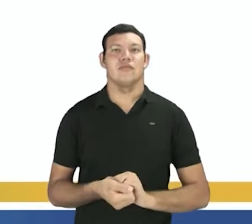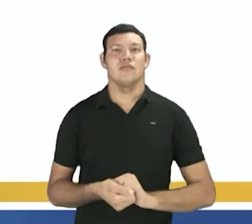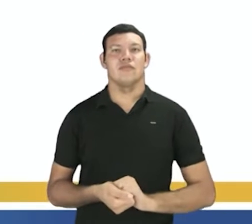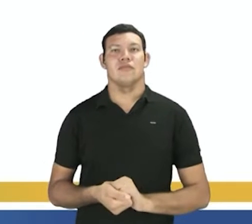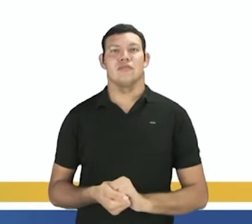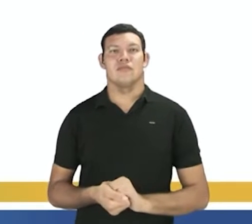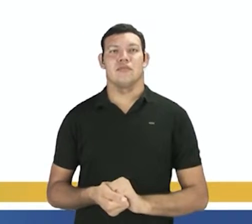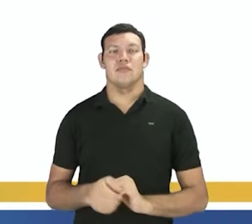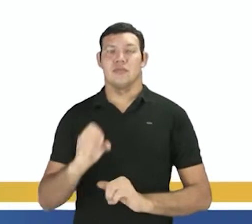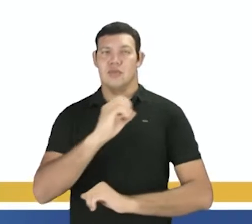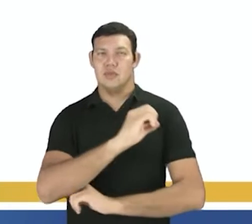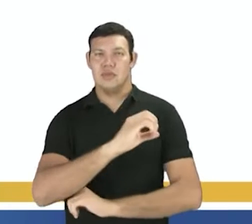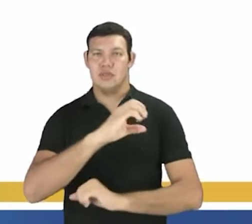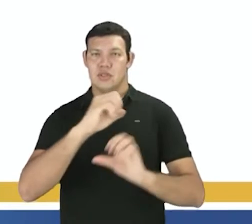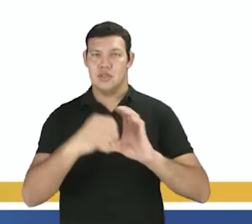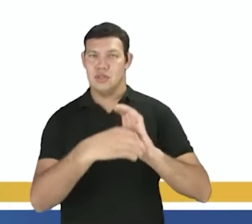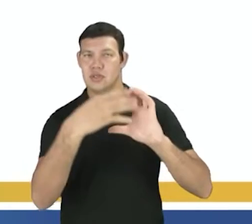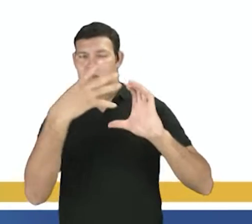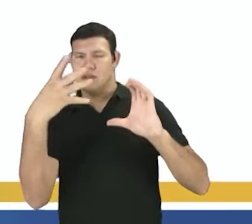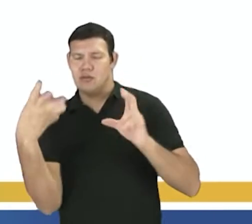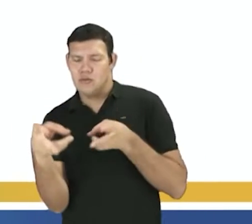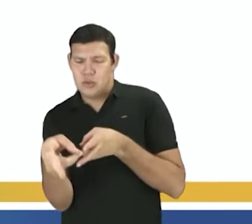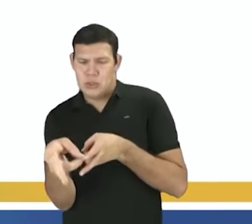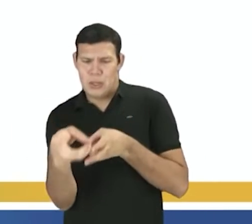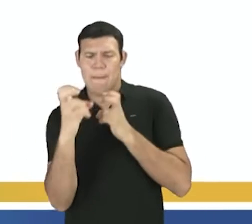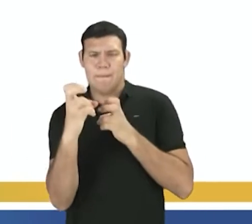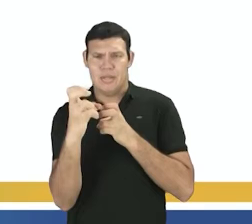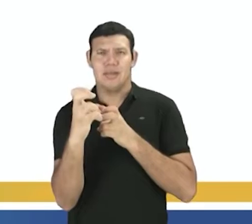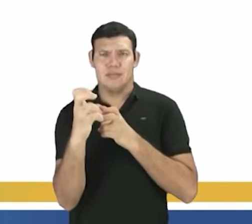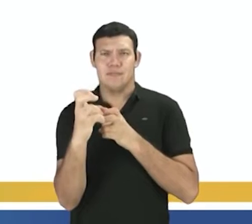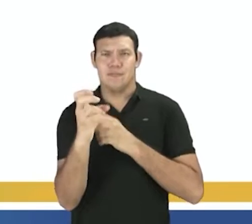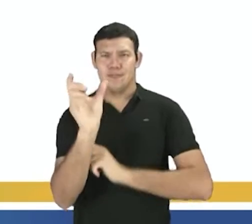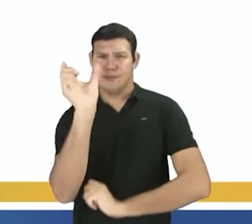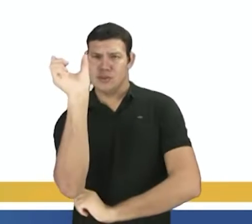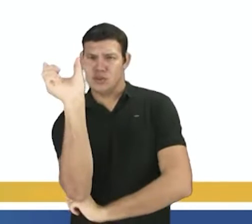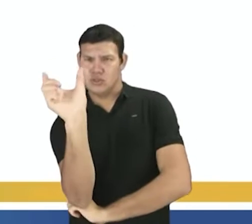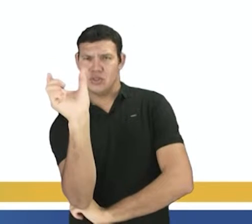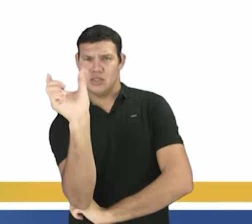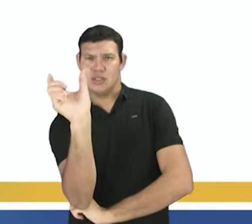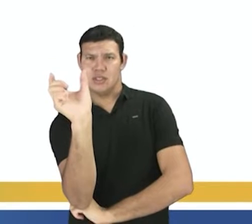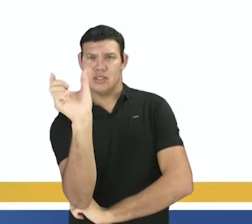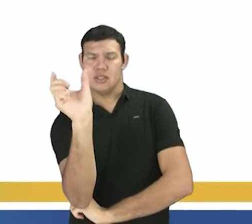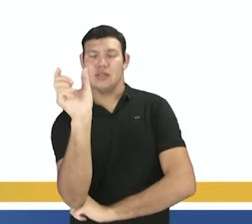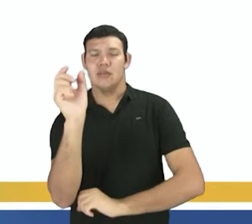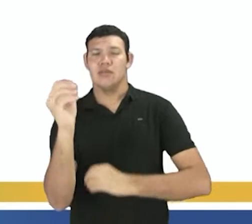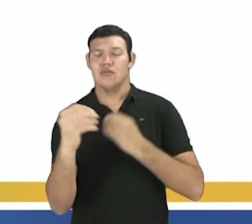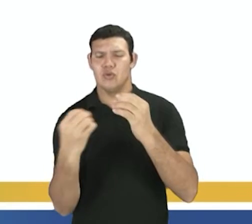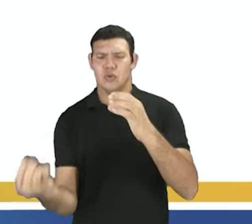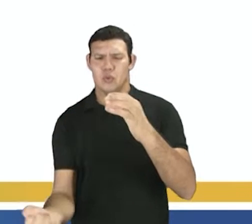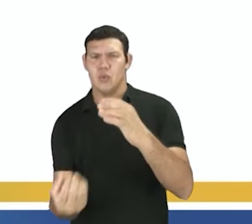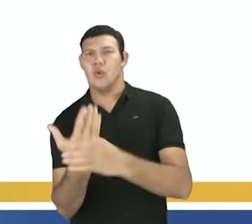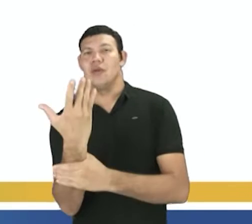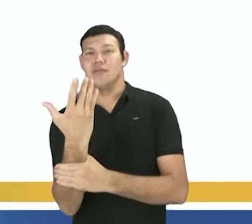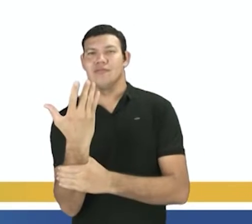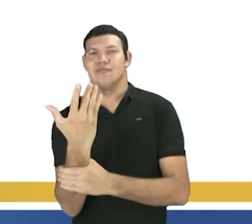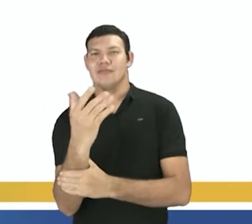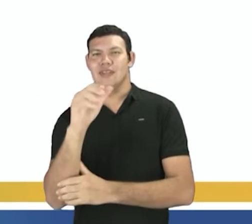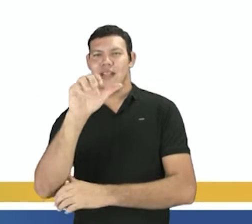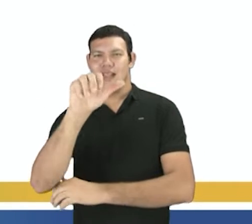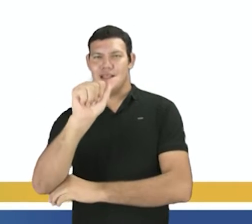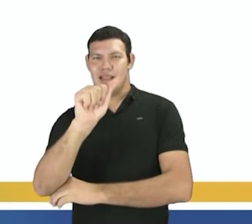a função de caracterizar o verbo pode ser percebida na formação da própria palavra advérbio, em que o prefixo